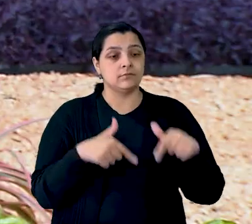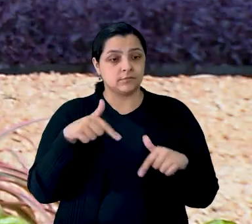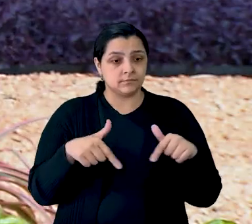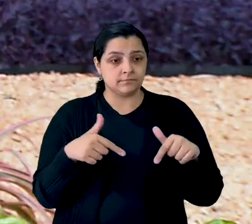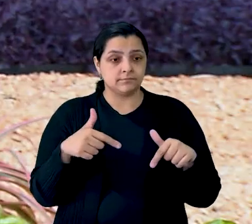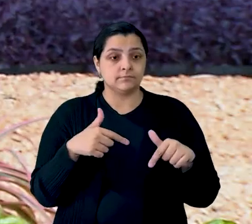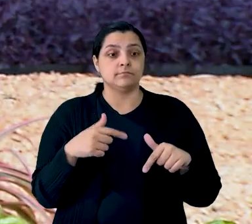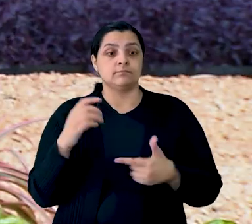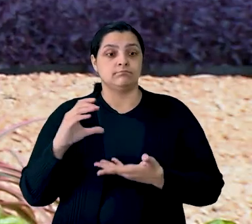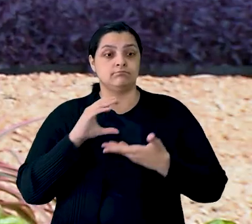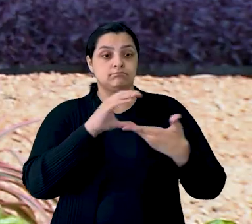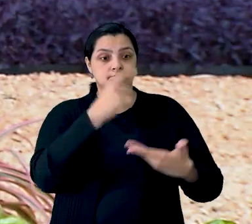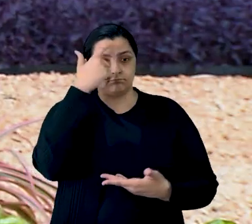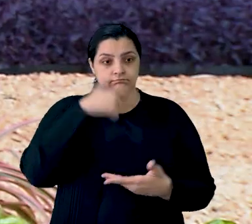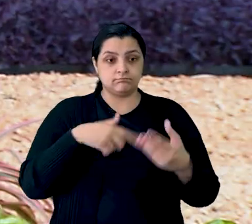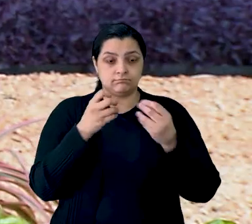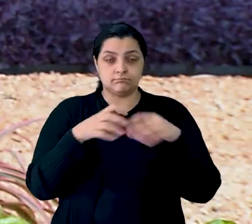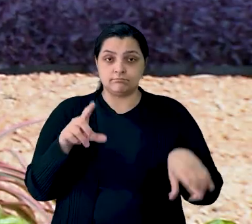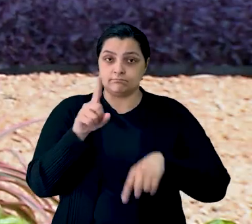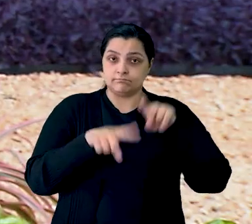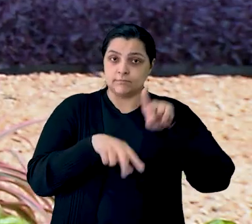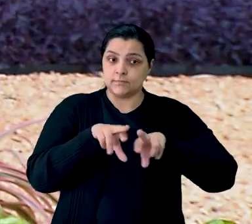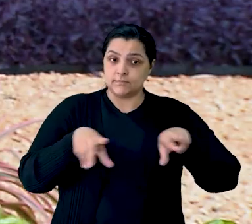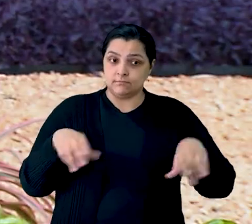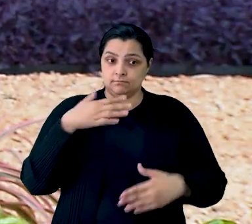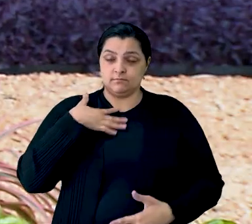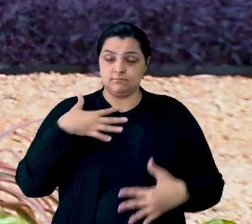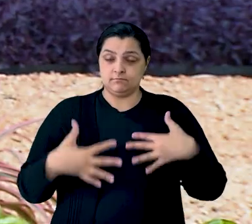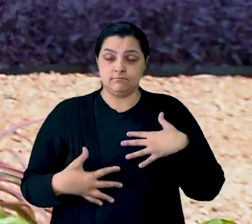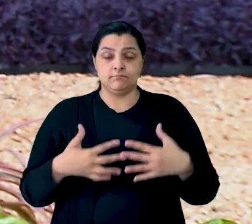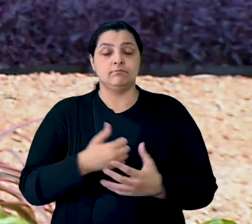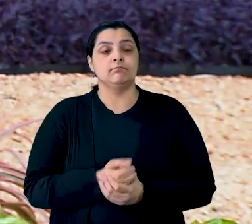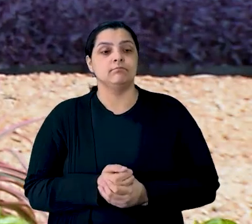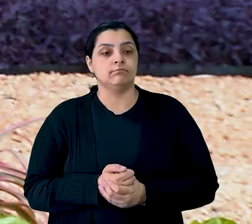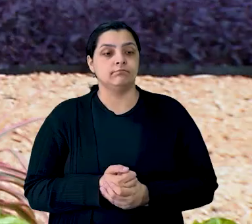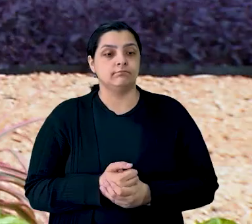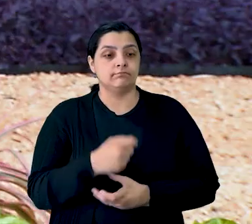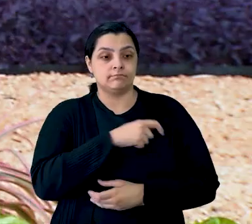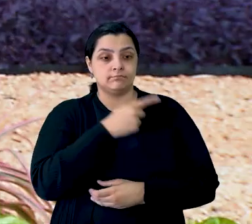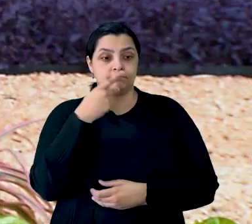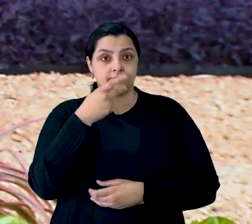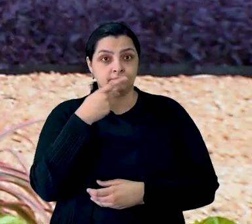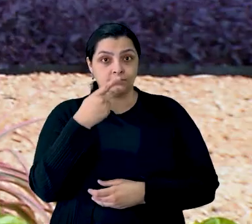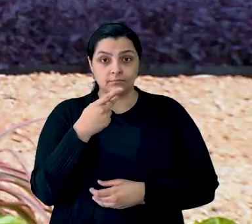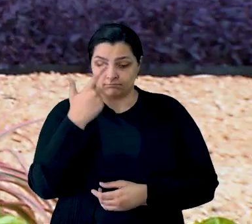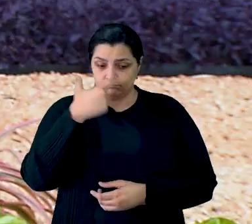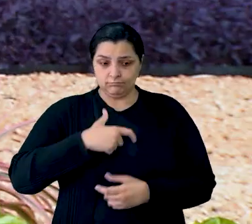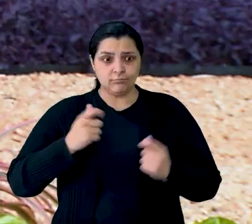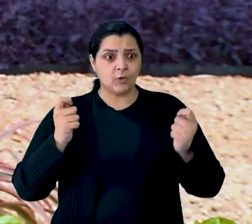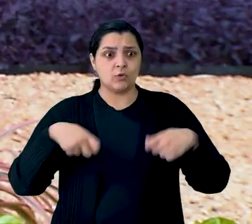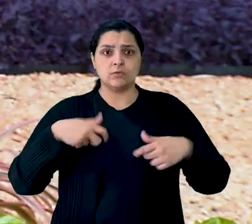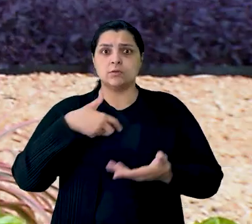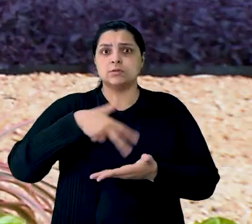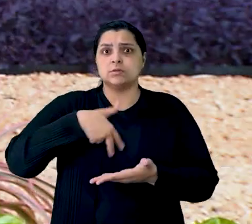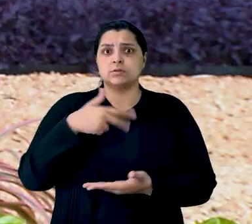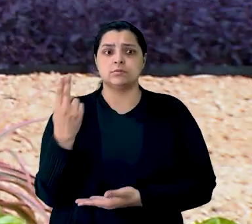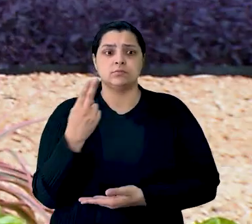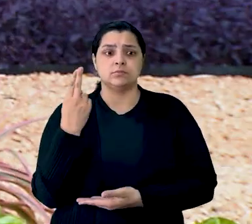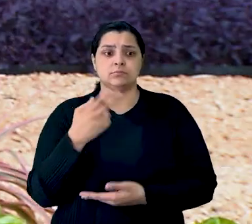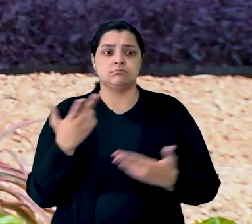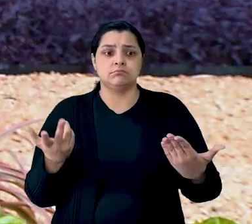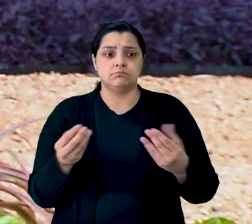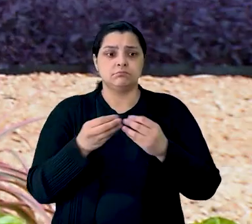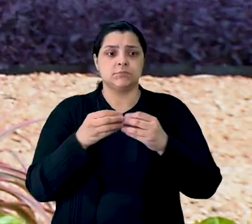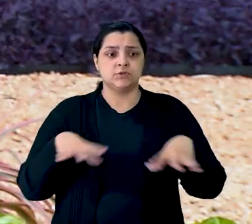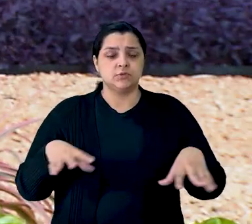de trabalho e reparação por danos morais, materiais e estéticos. Ela alegou que a lesão a deixou sem condições de dançar